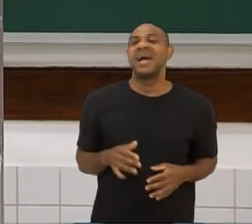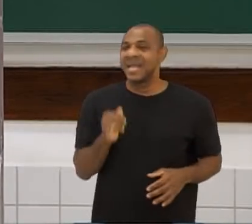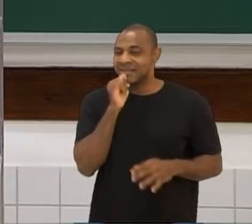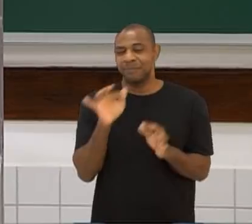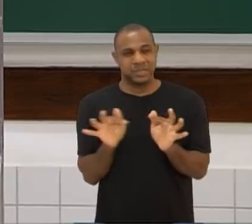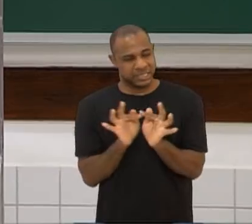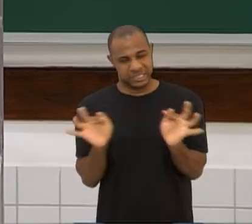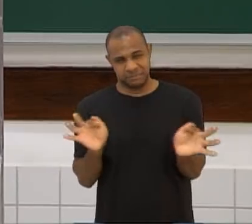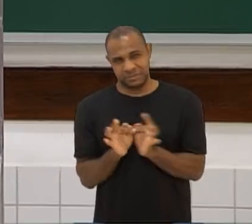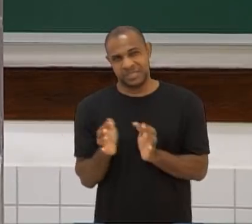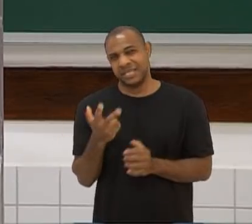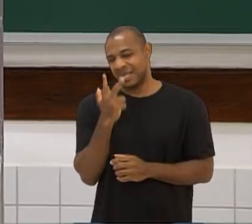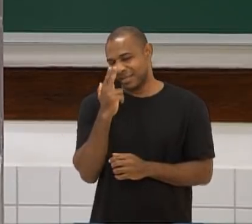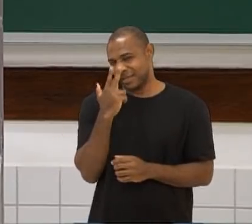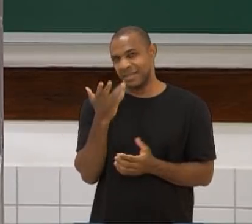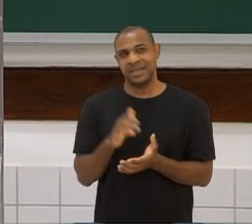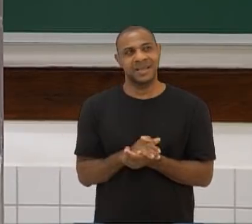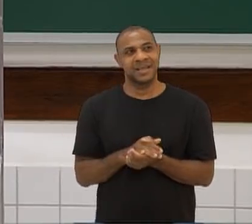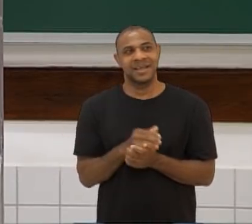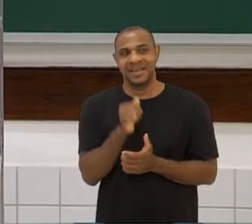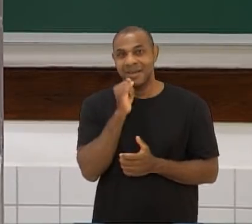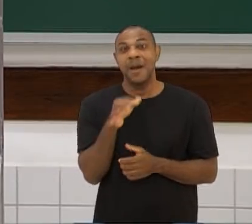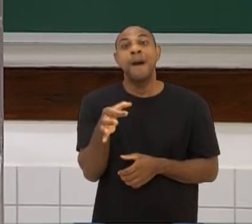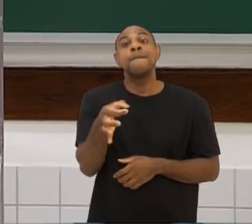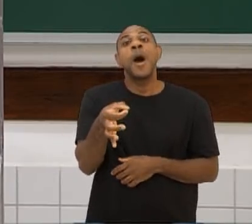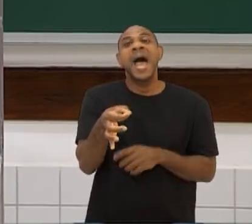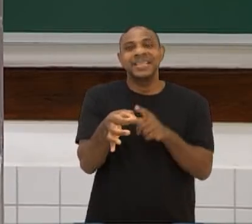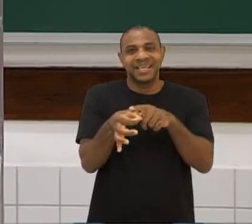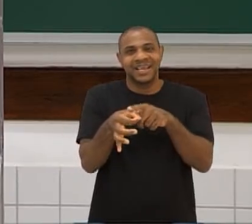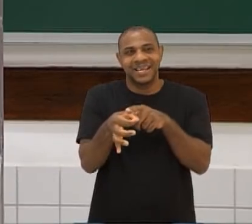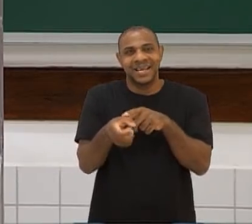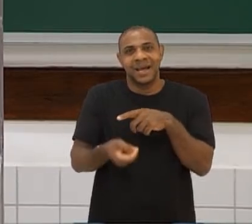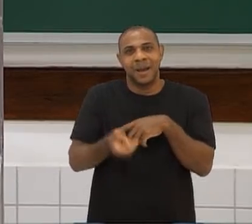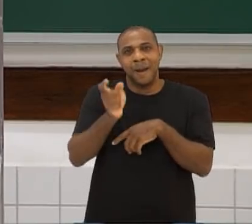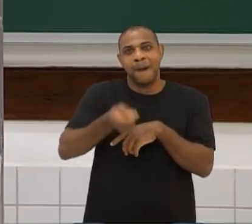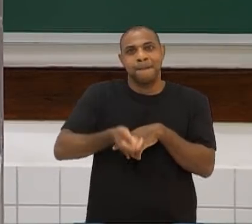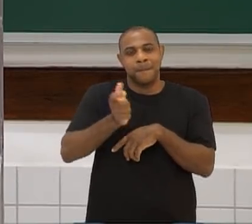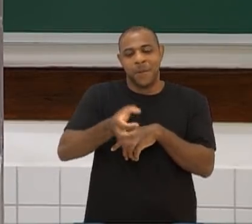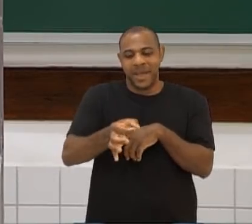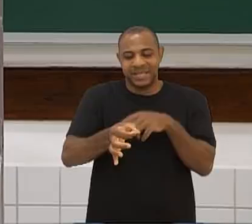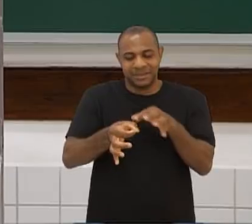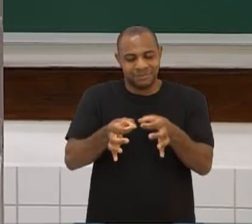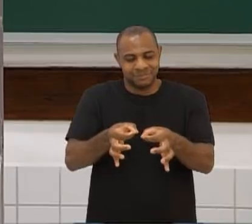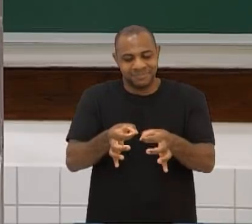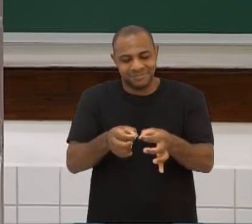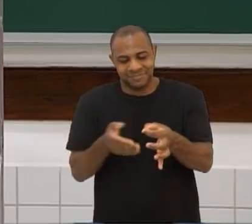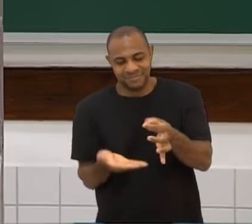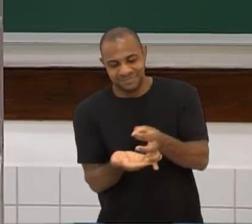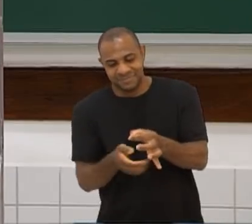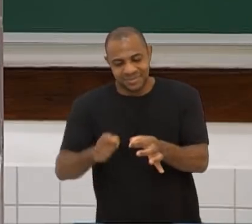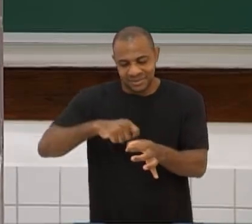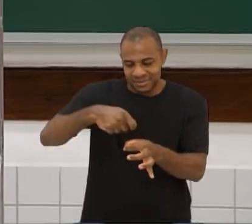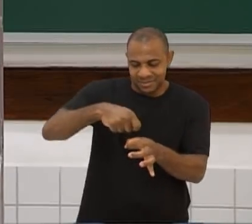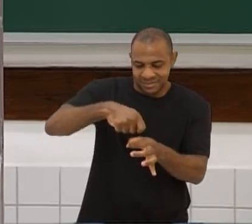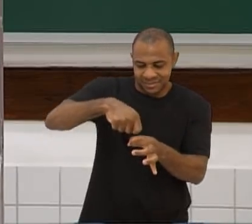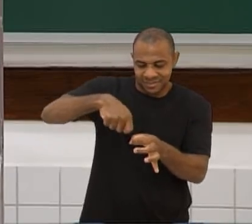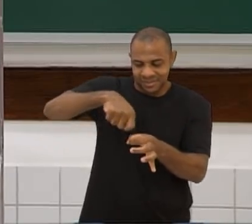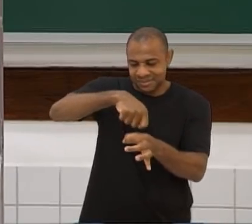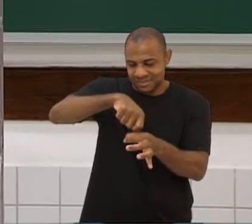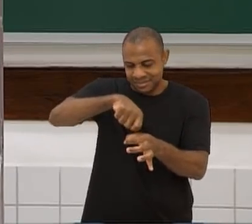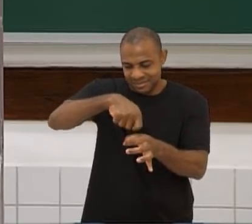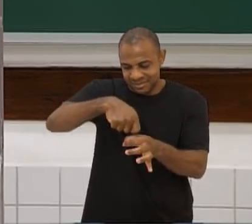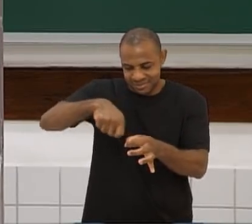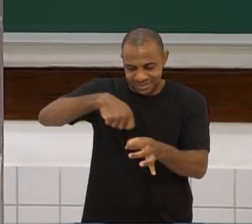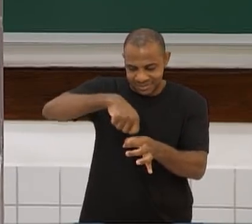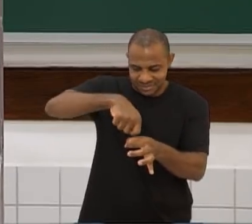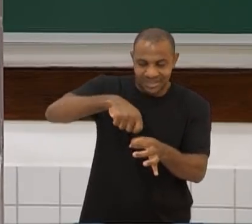simplesinho, que é parecido aí, é você pegar uma moeda qualquer, coloca a moedinha, coloca o papel em cima,